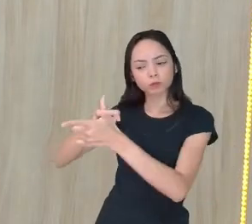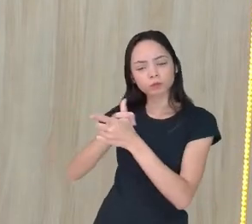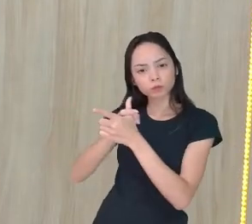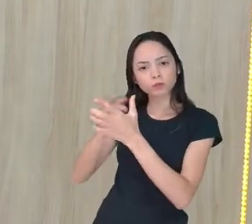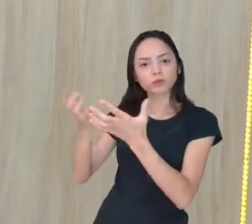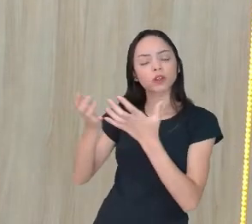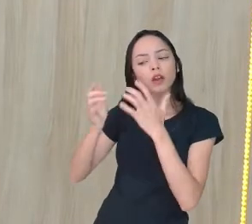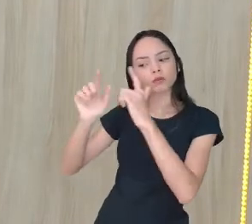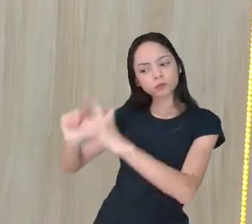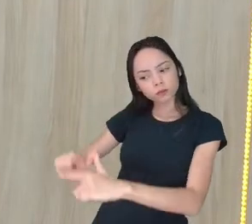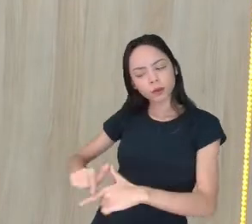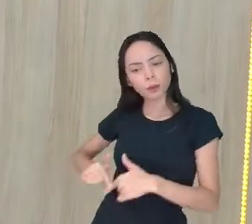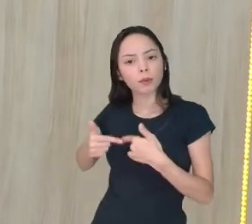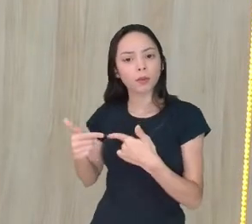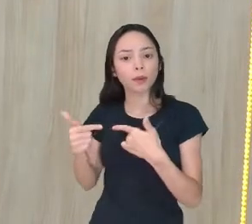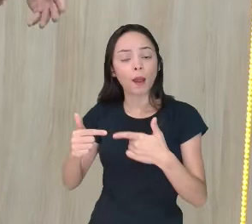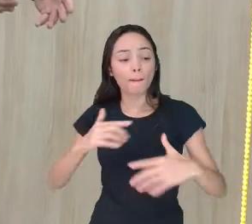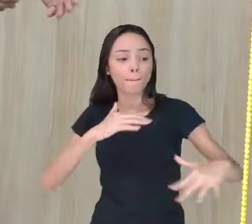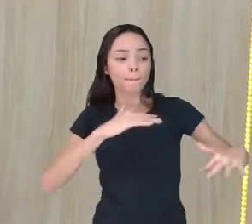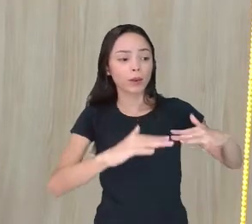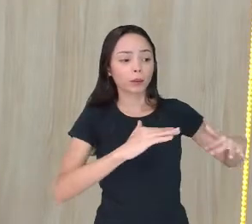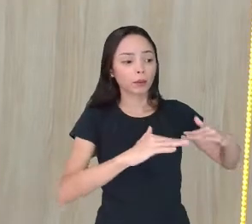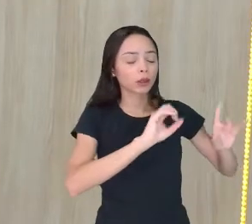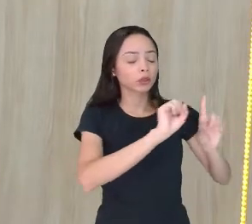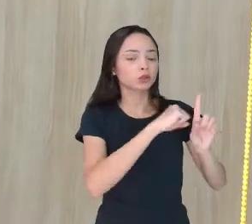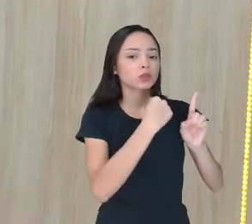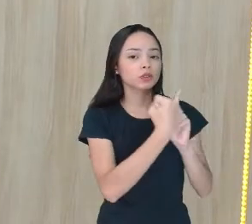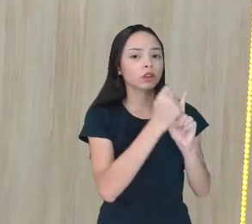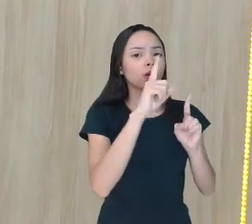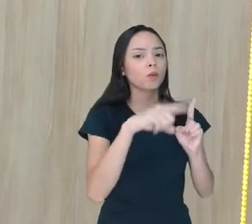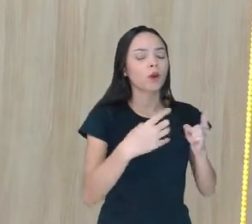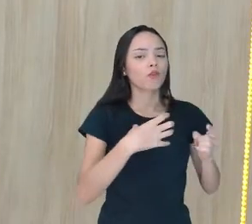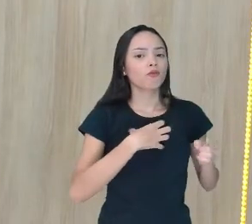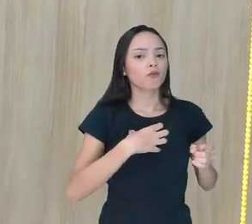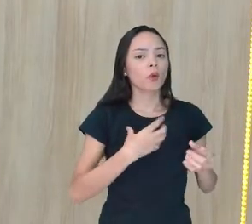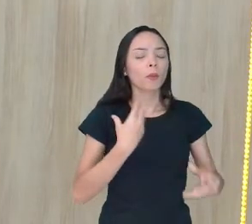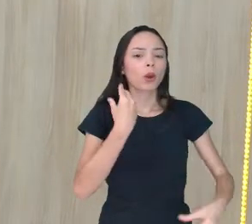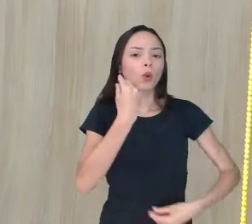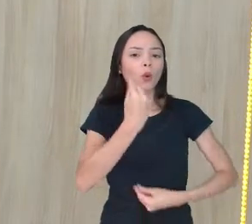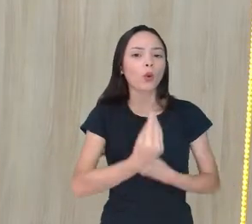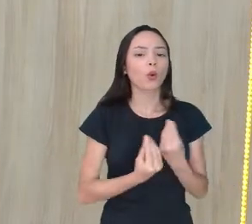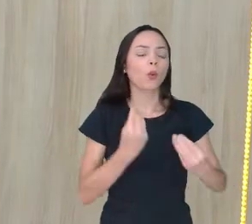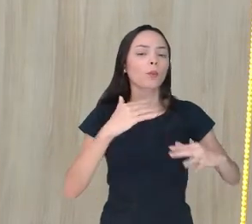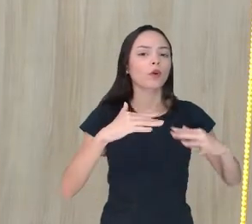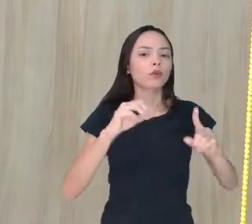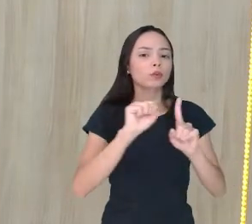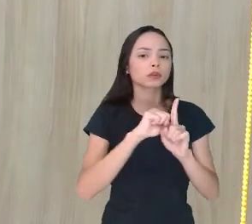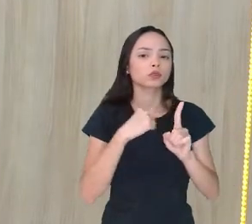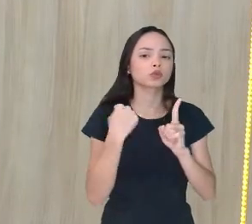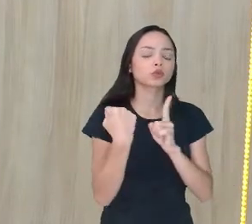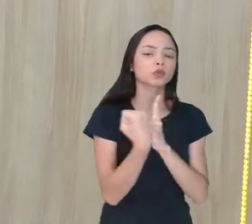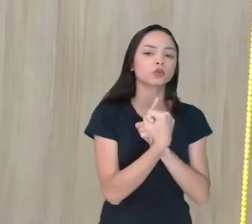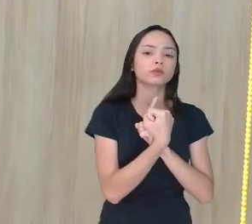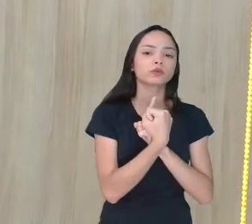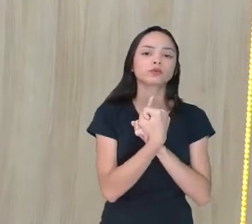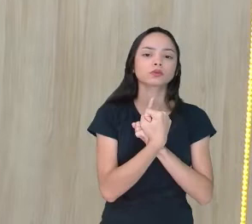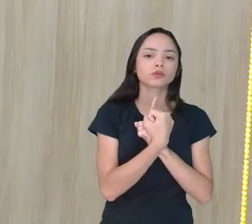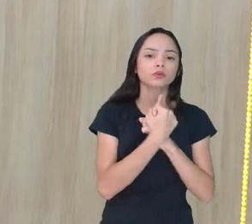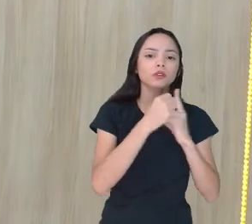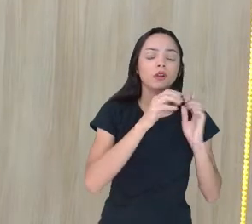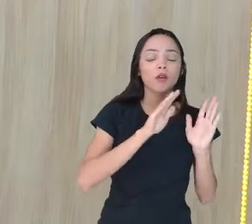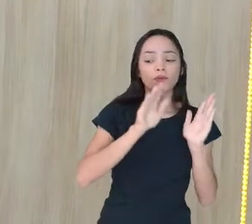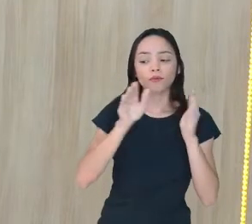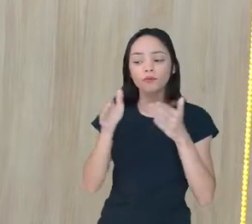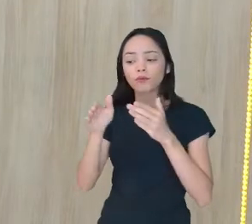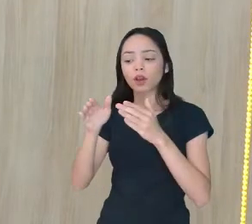A manifestação social é a forma como esse movimento social ele vai se dirigir à